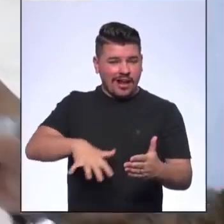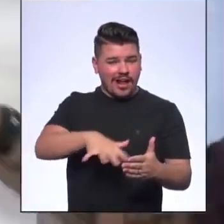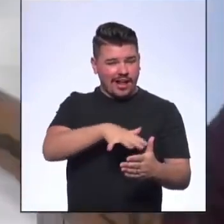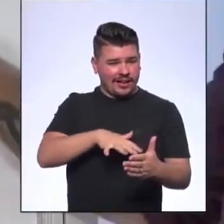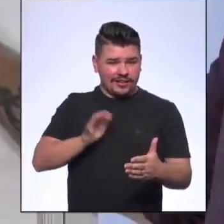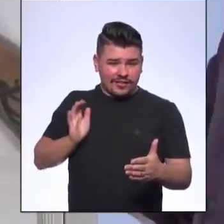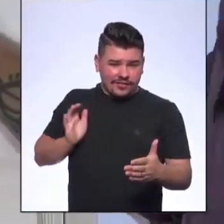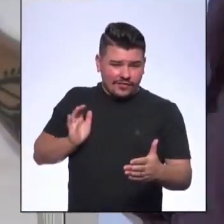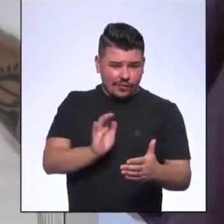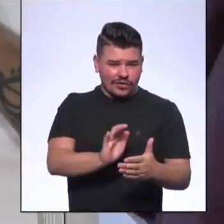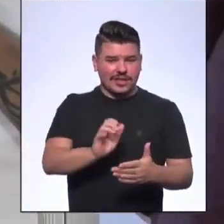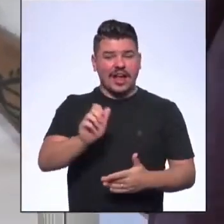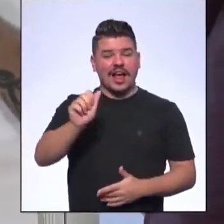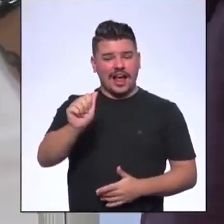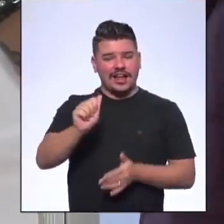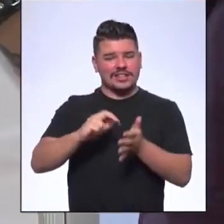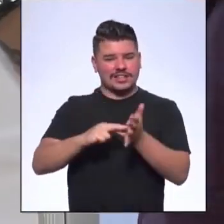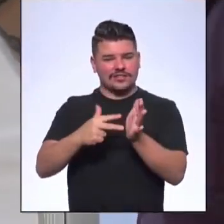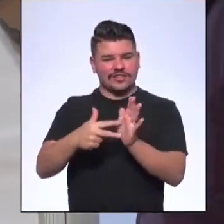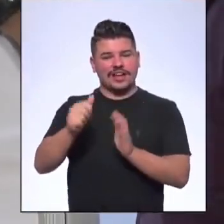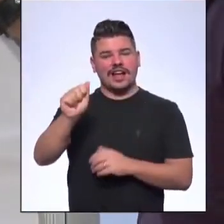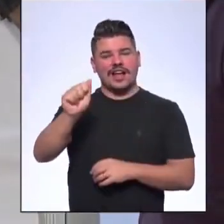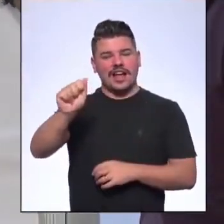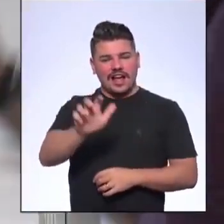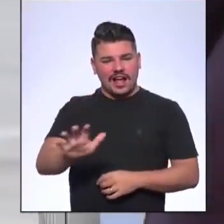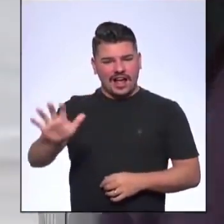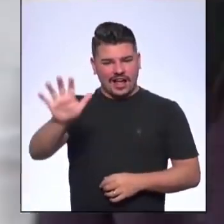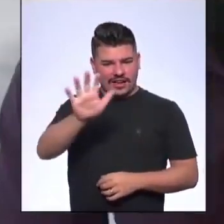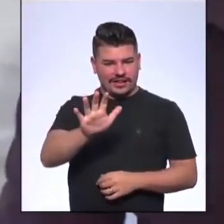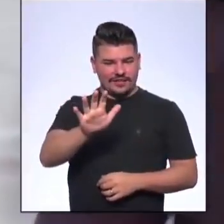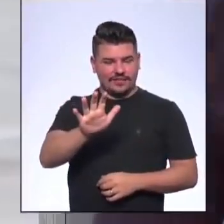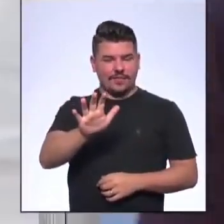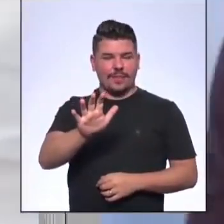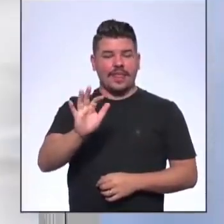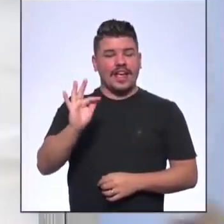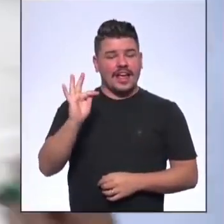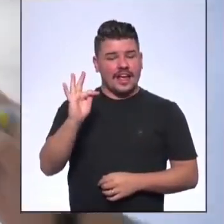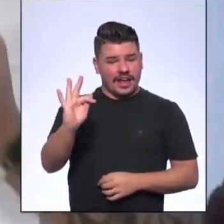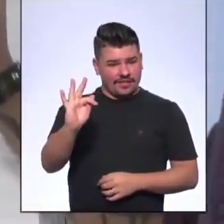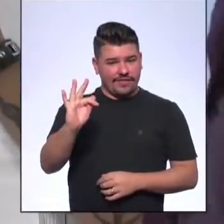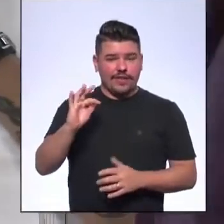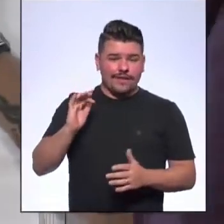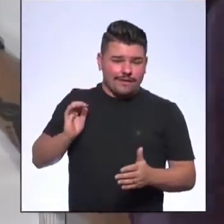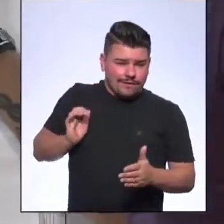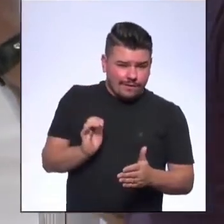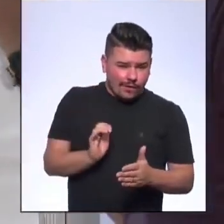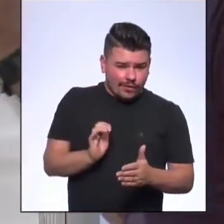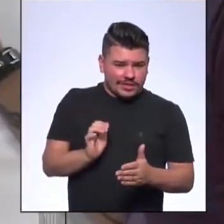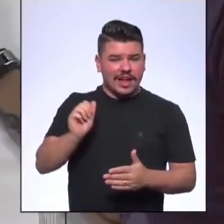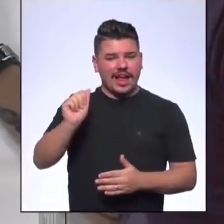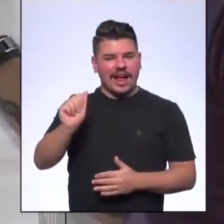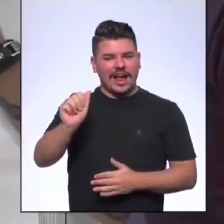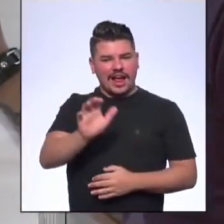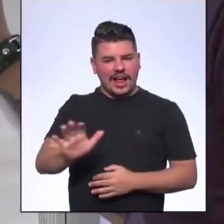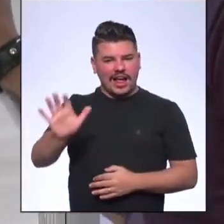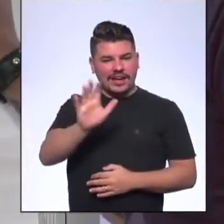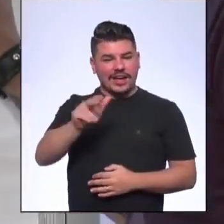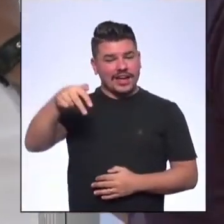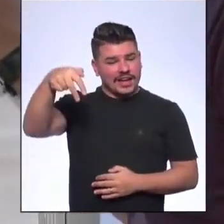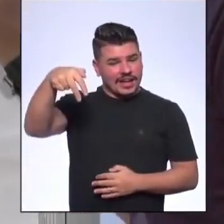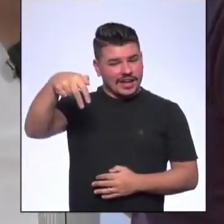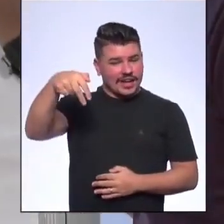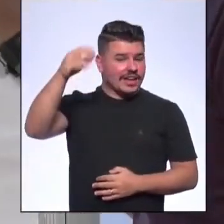beleza? Essa força aqui, Newton, certo? Beleza? E a área, eu posso falar que a área é dada